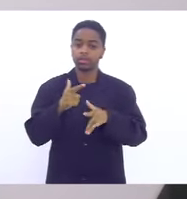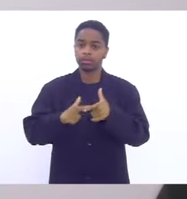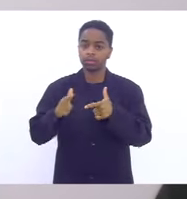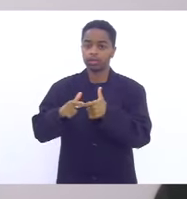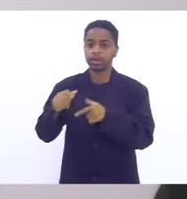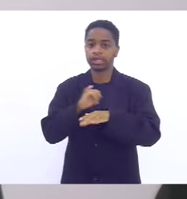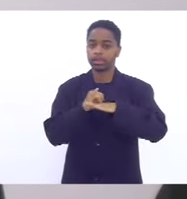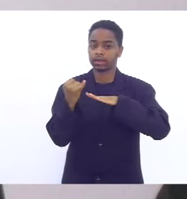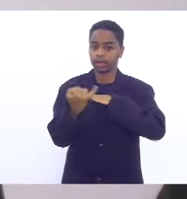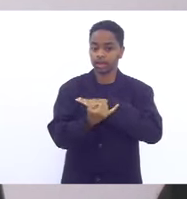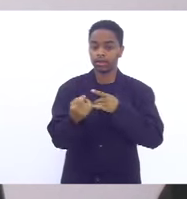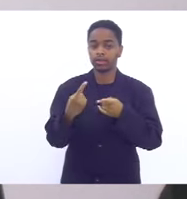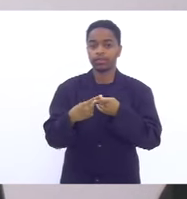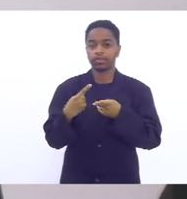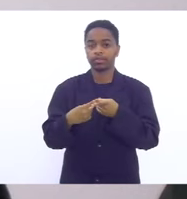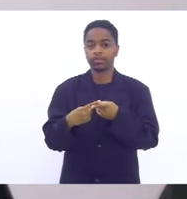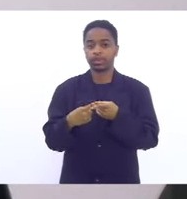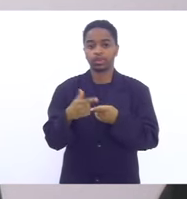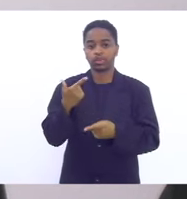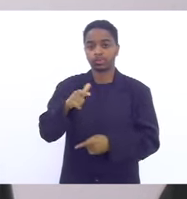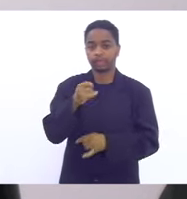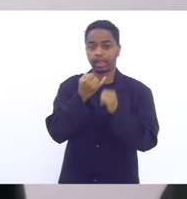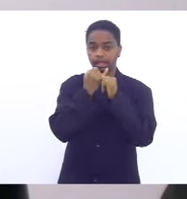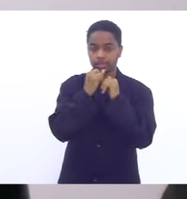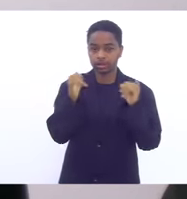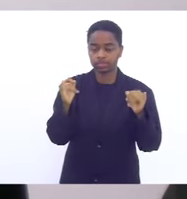ficamos sem condições de energia.